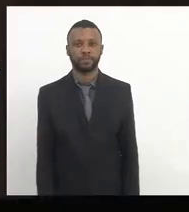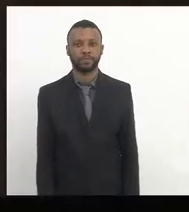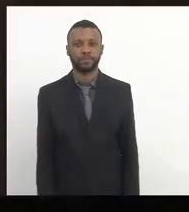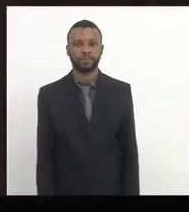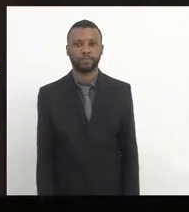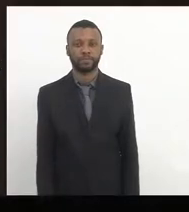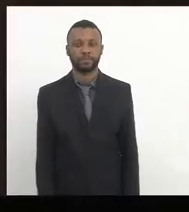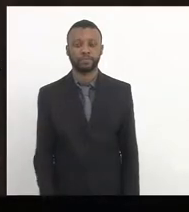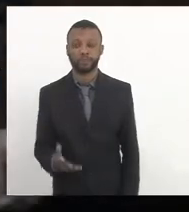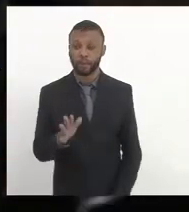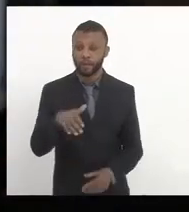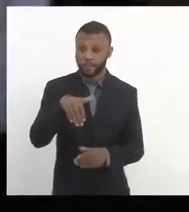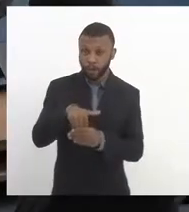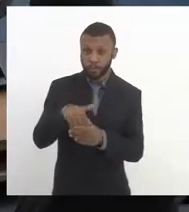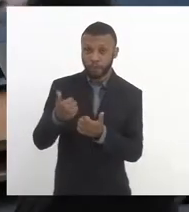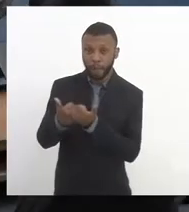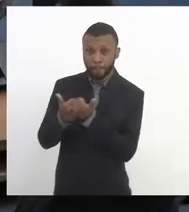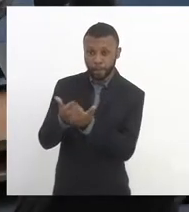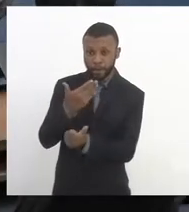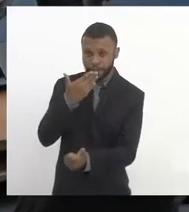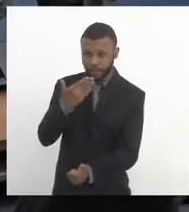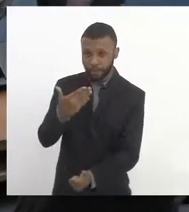Parecer é favorável, presidente.